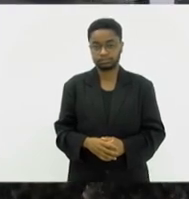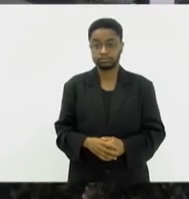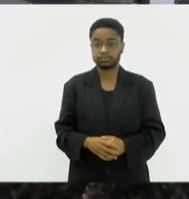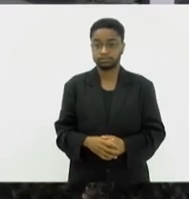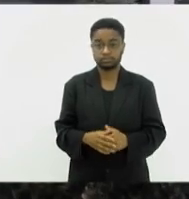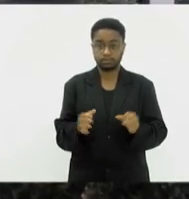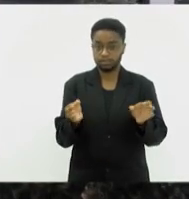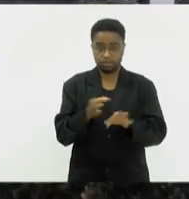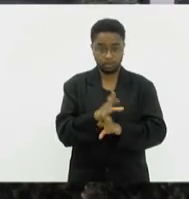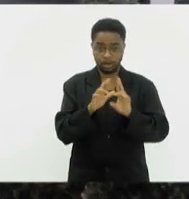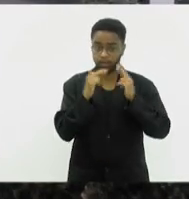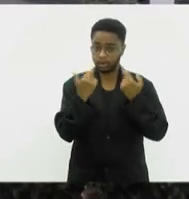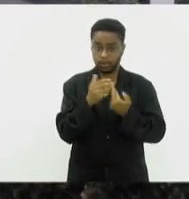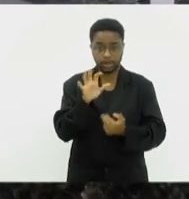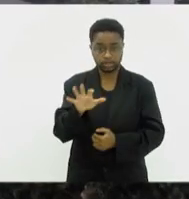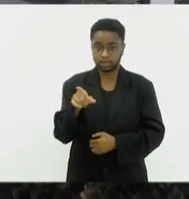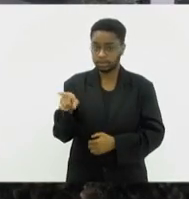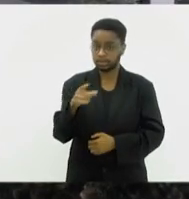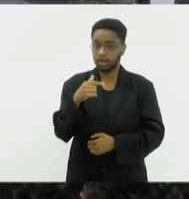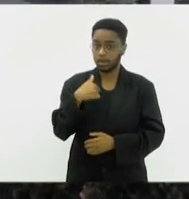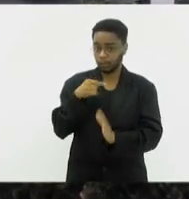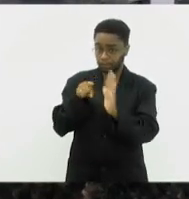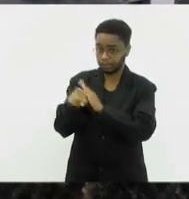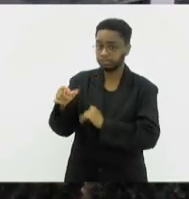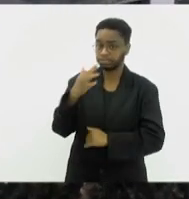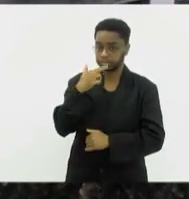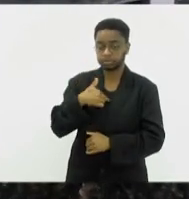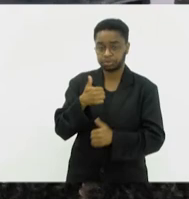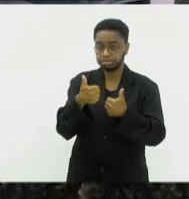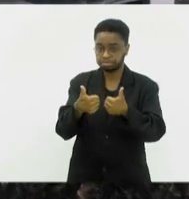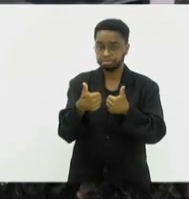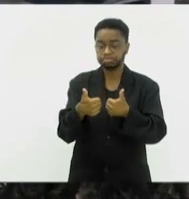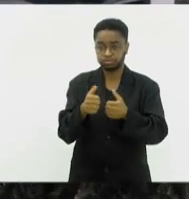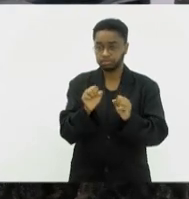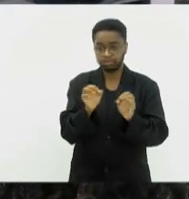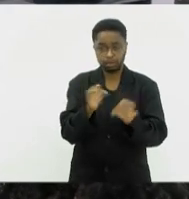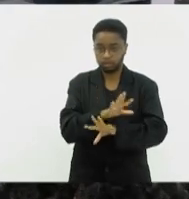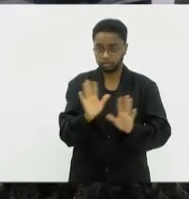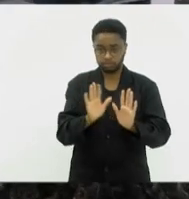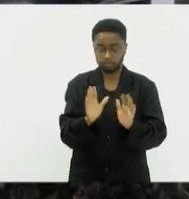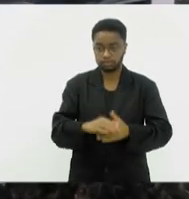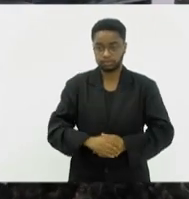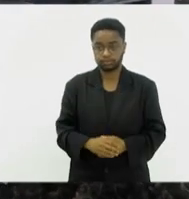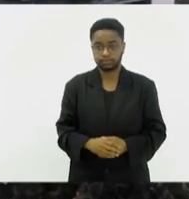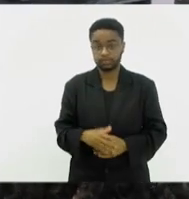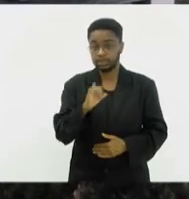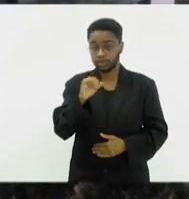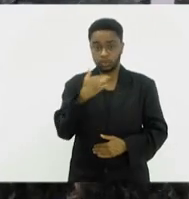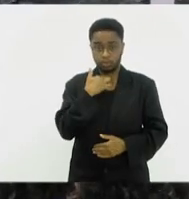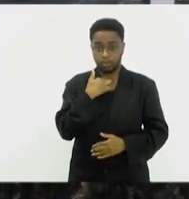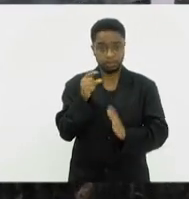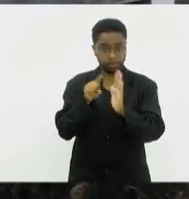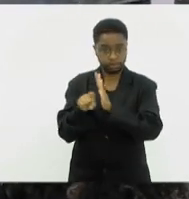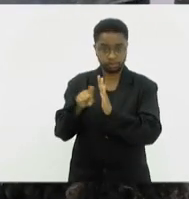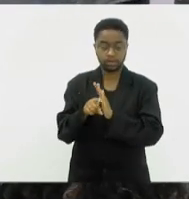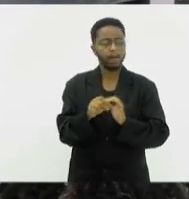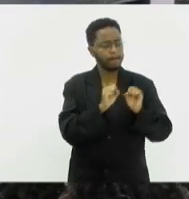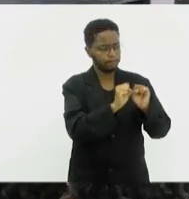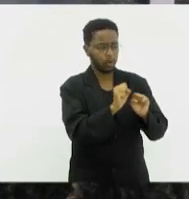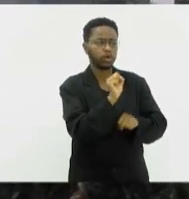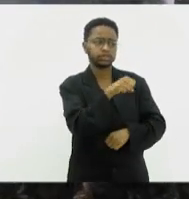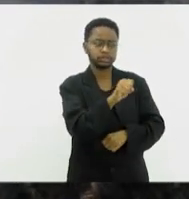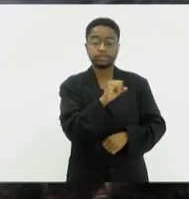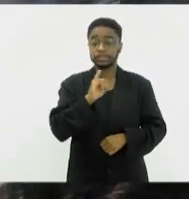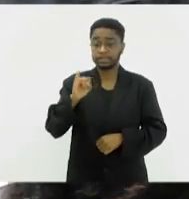é isso. Fiz um questionamento, deputado Sérgio, me contemplo. Mas se a gente não puder questionar, não, se isso gerar incômodo